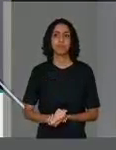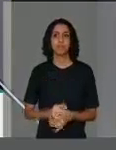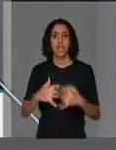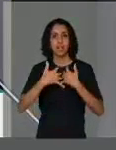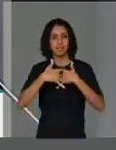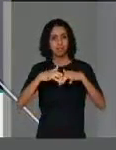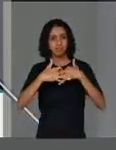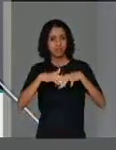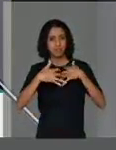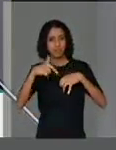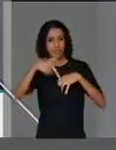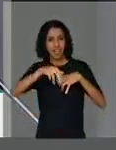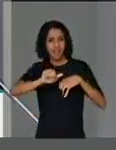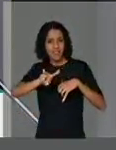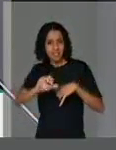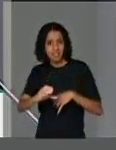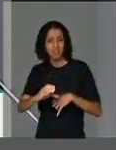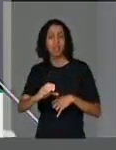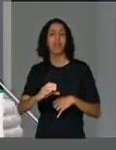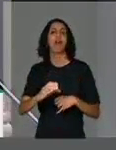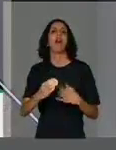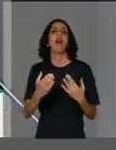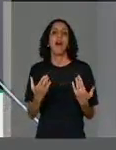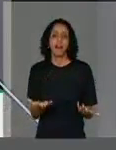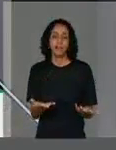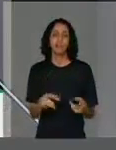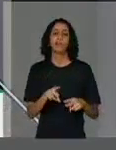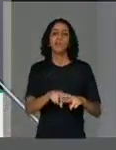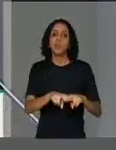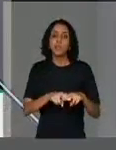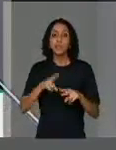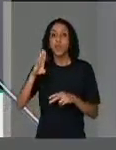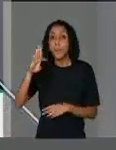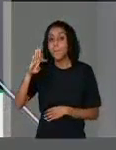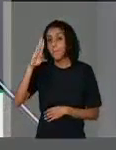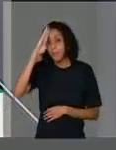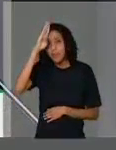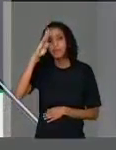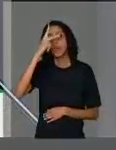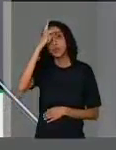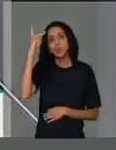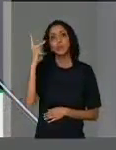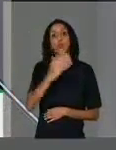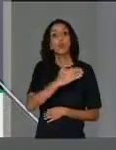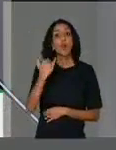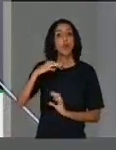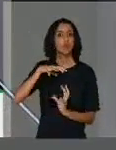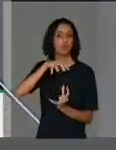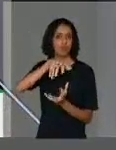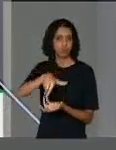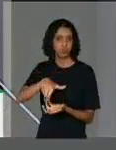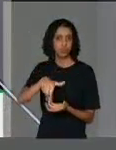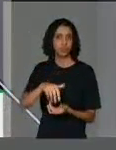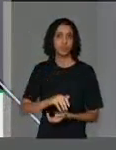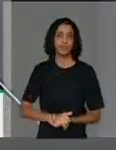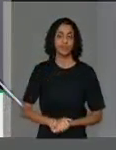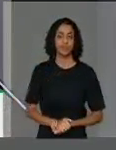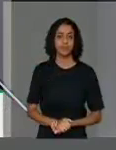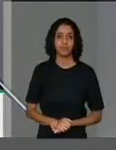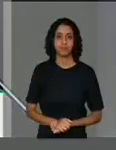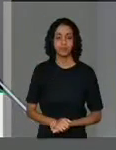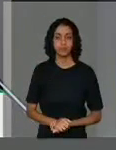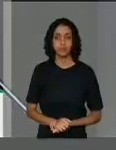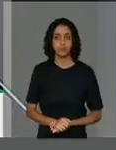que, combinados, são as principais causas de morte do mundo.